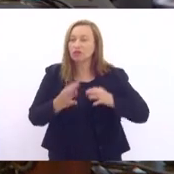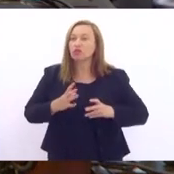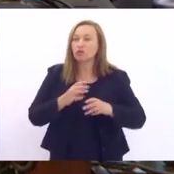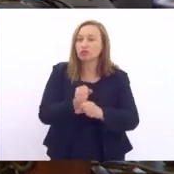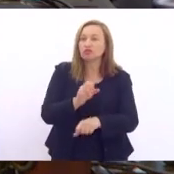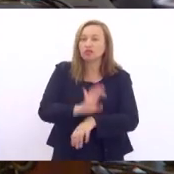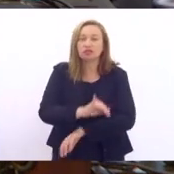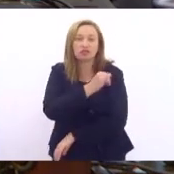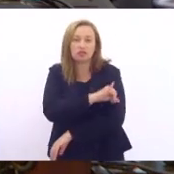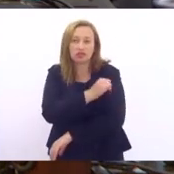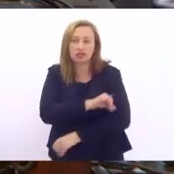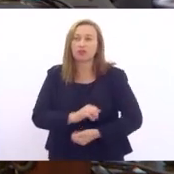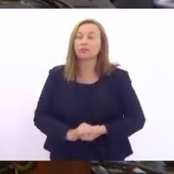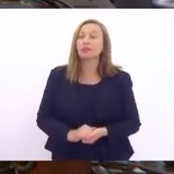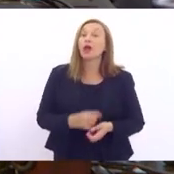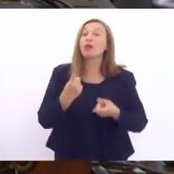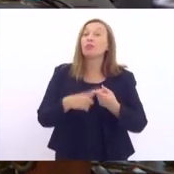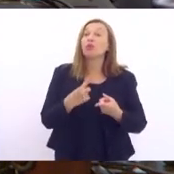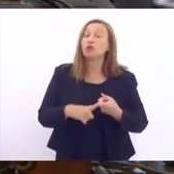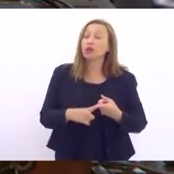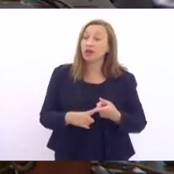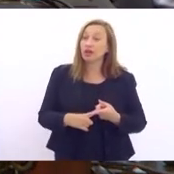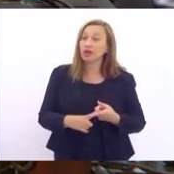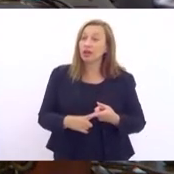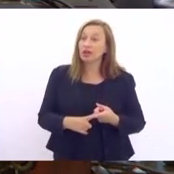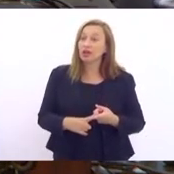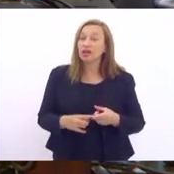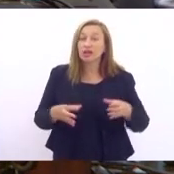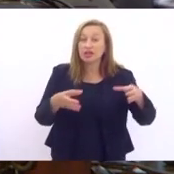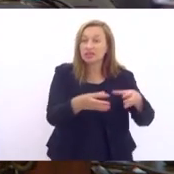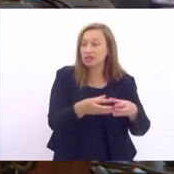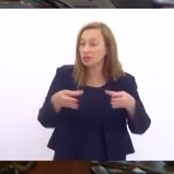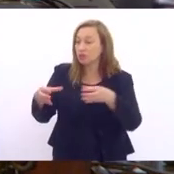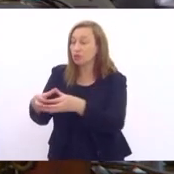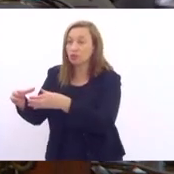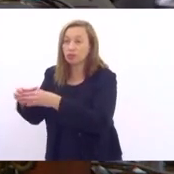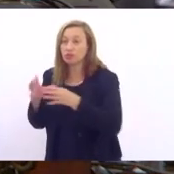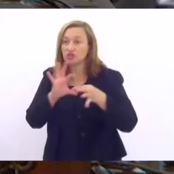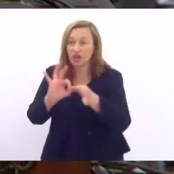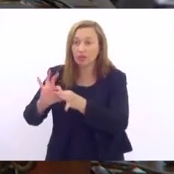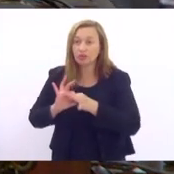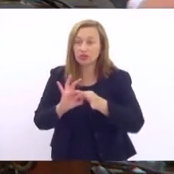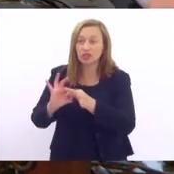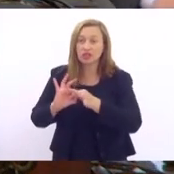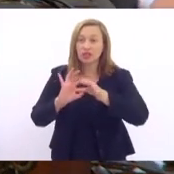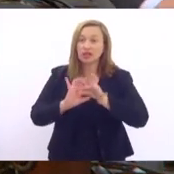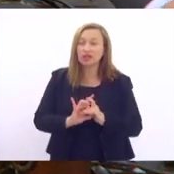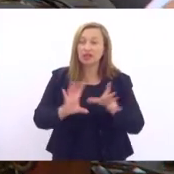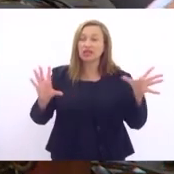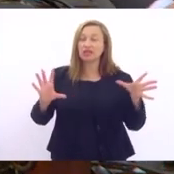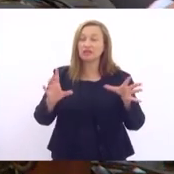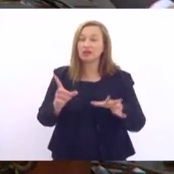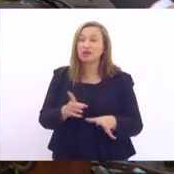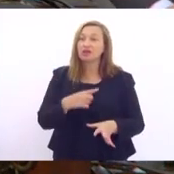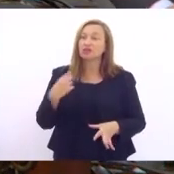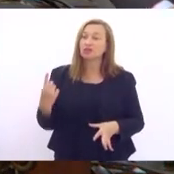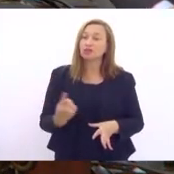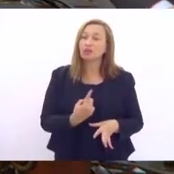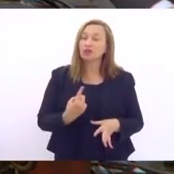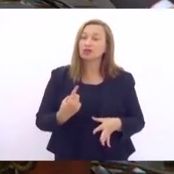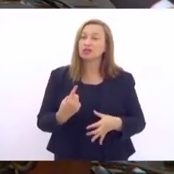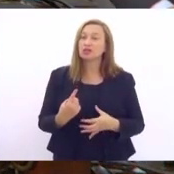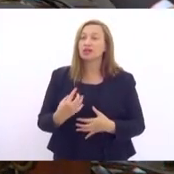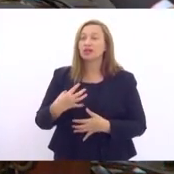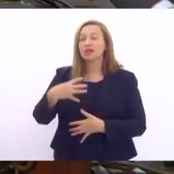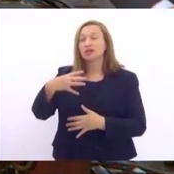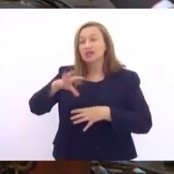esse espírito de independência, mas de harmonia, que está fazendo a gente resgatar o sentimento, né, de orgulho de que é